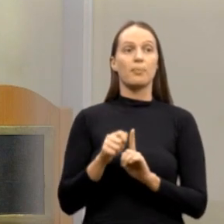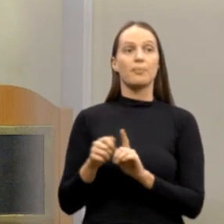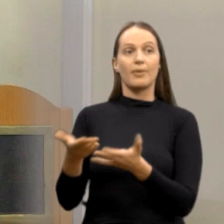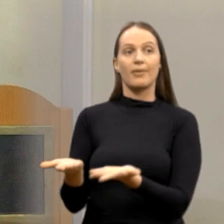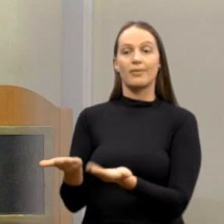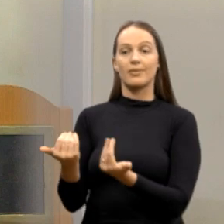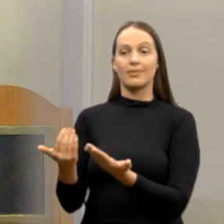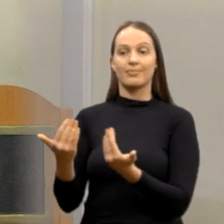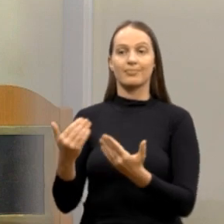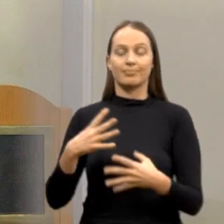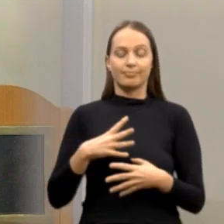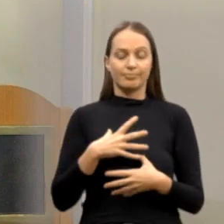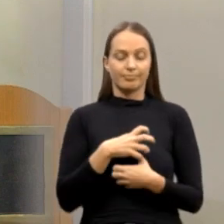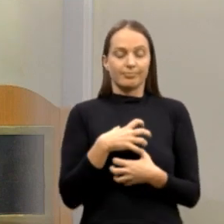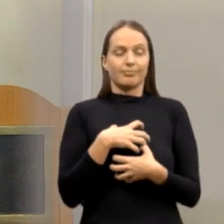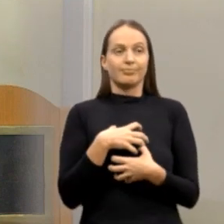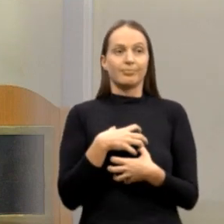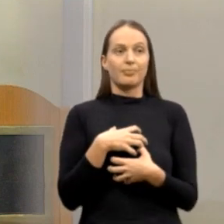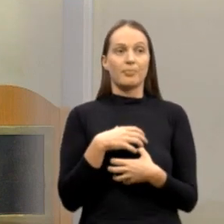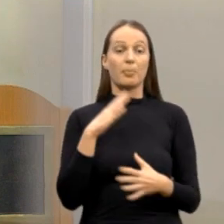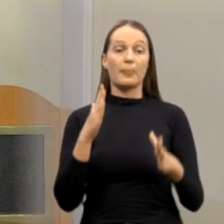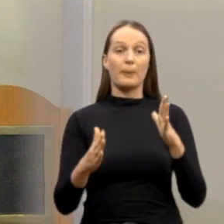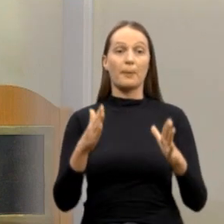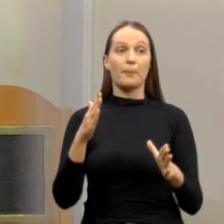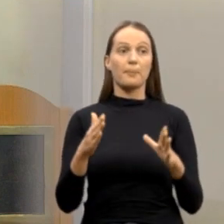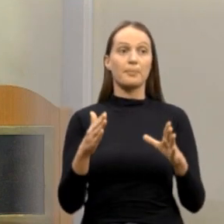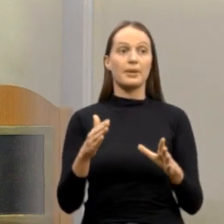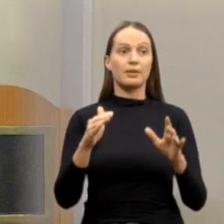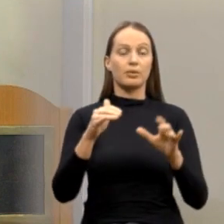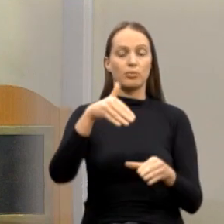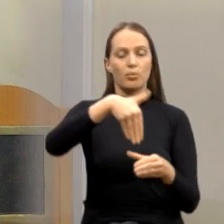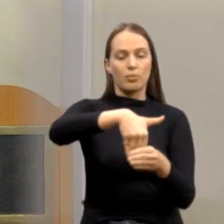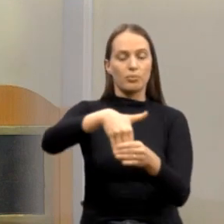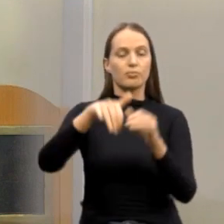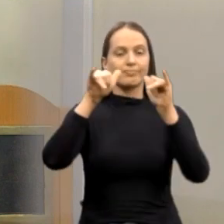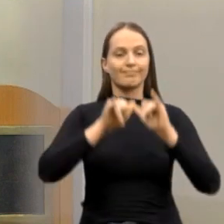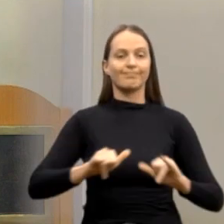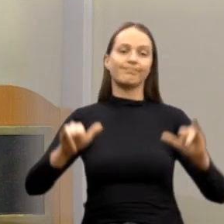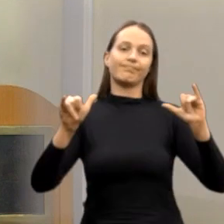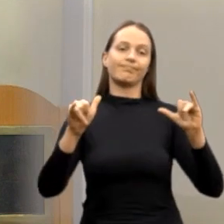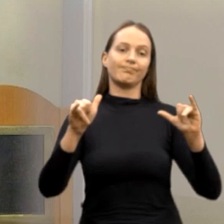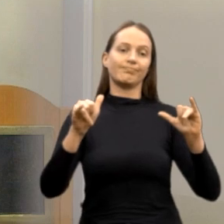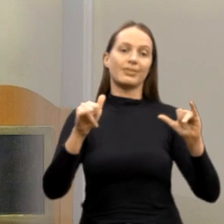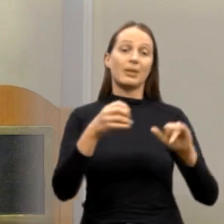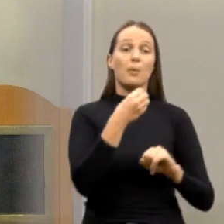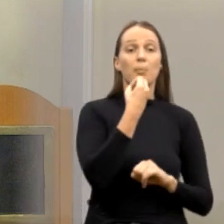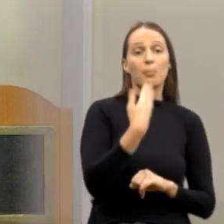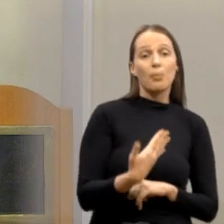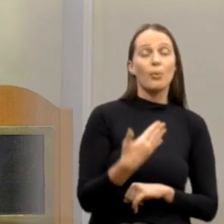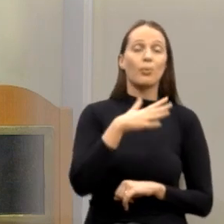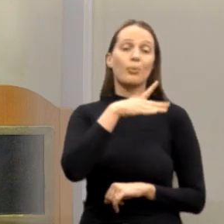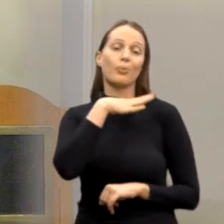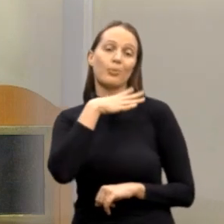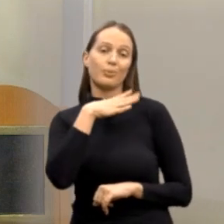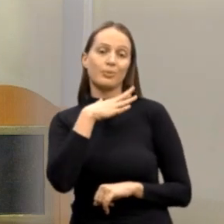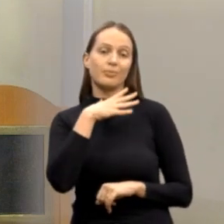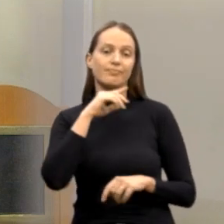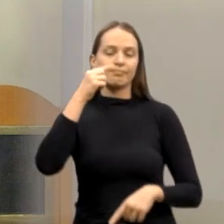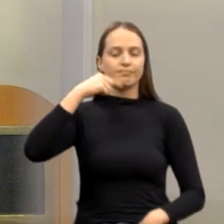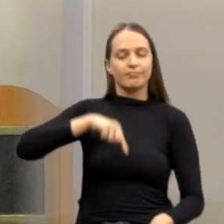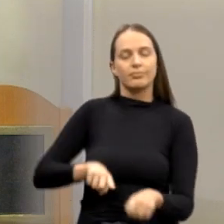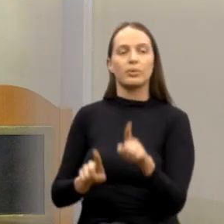vocês sobre o período de campanha eleitoral e toda campanha ela tem altos e baixos tem superações externas e